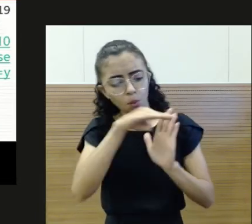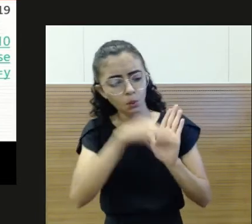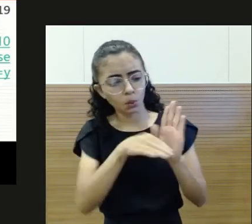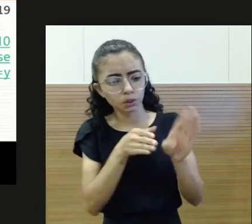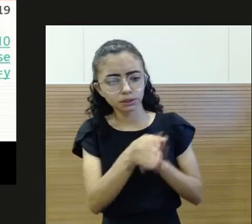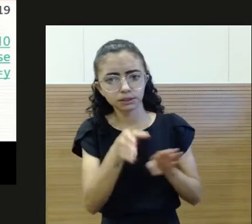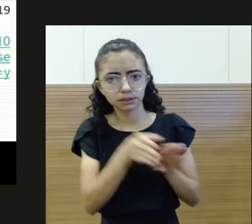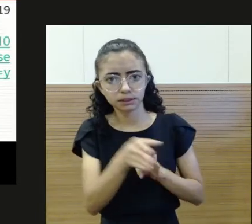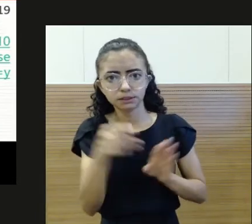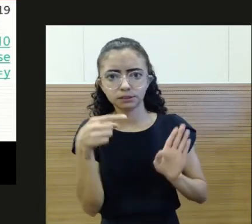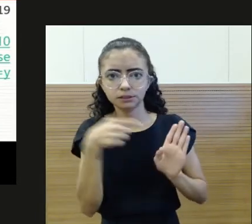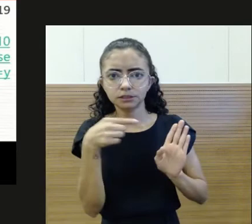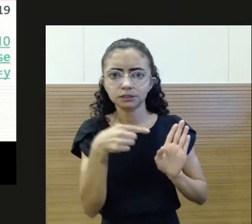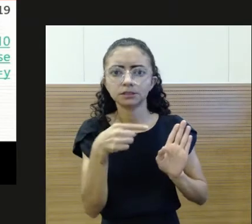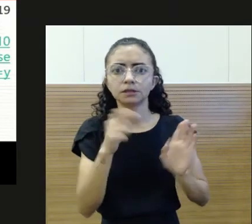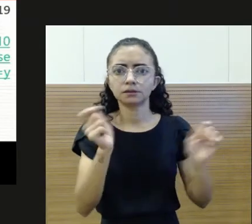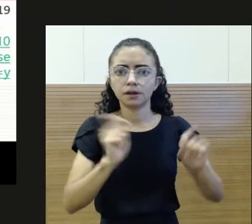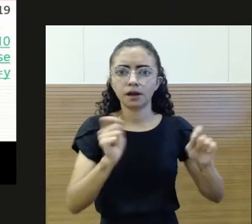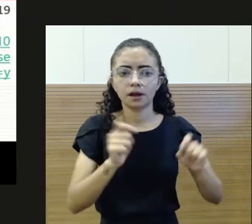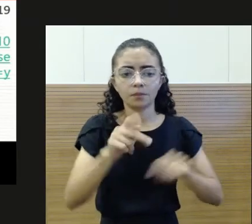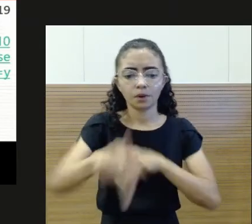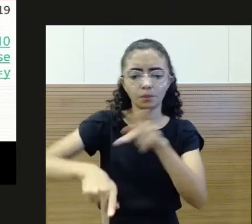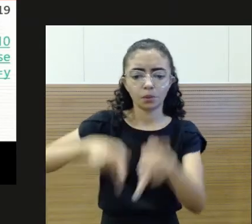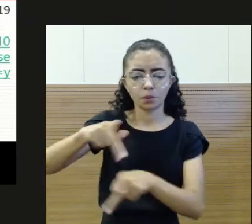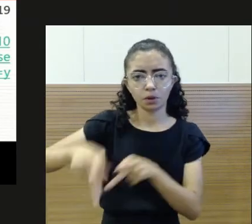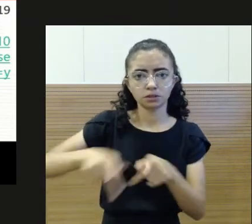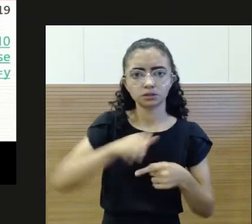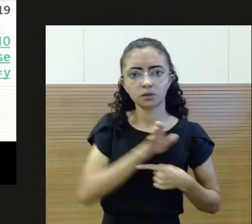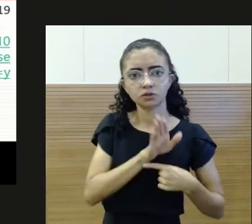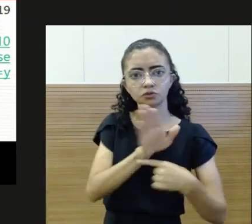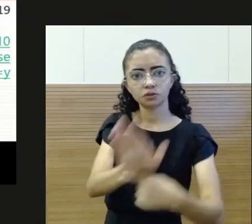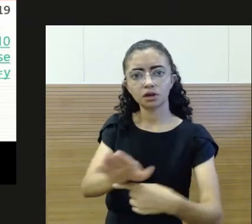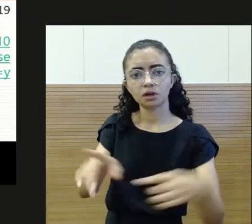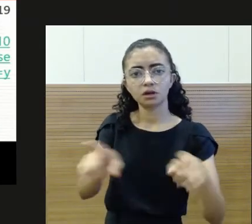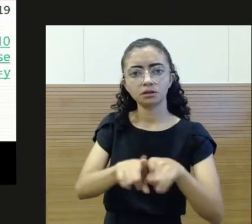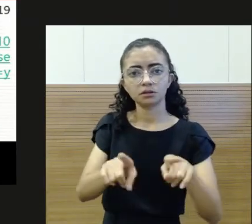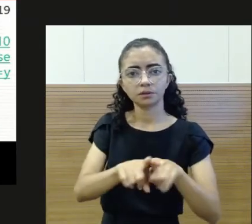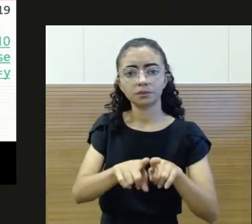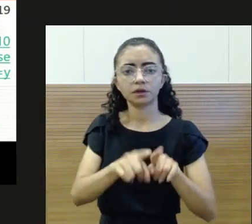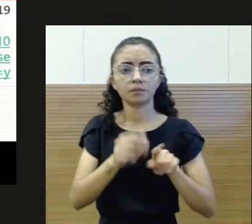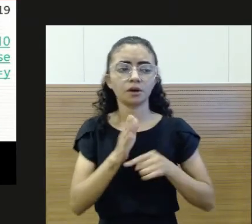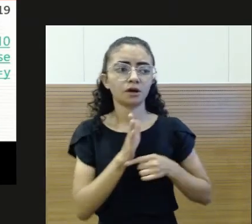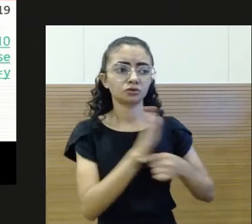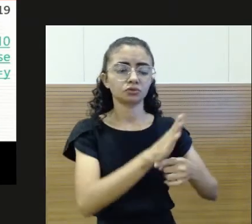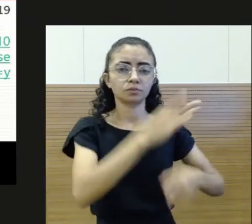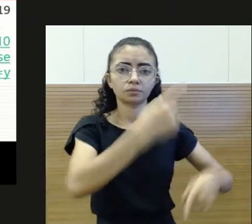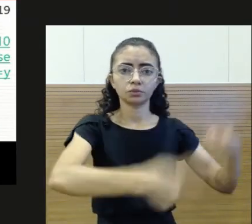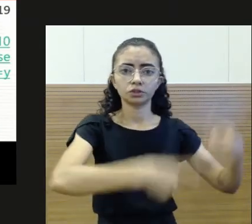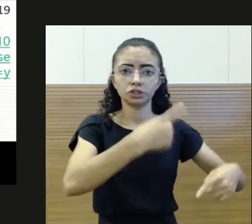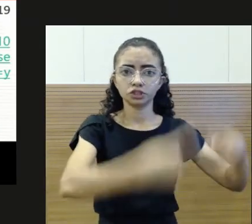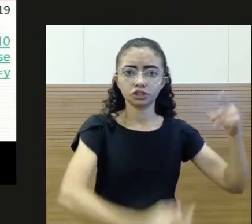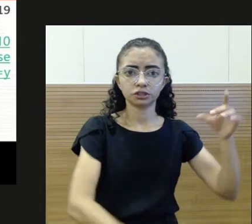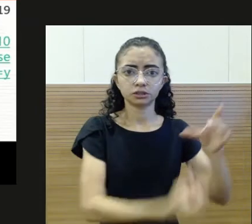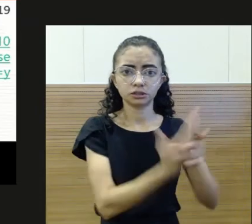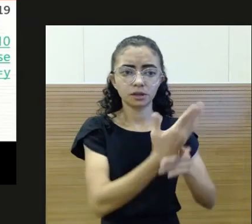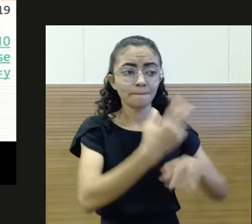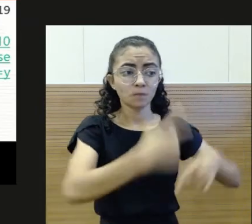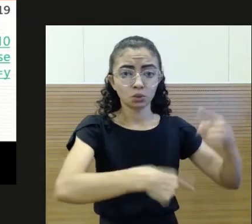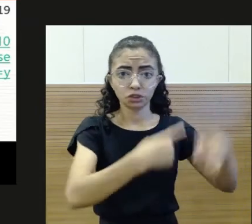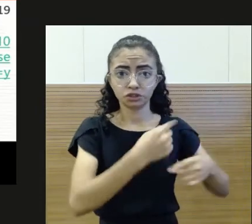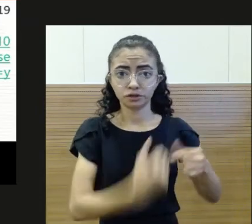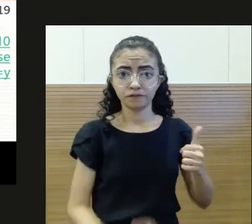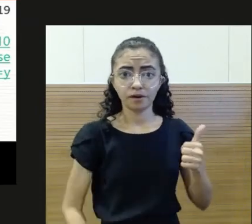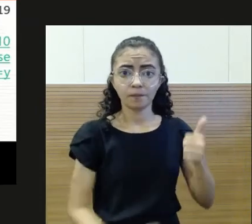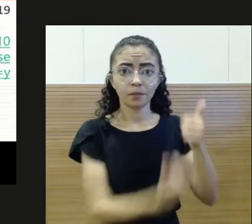ser guias para a população, mas também guias para a formulação de políticas que vá apoiar